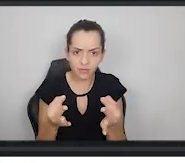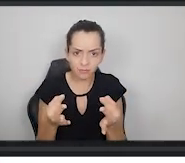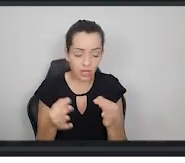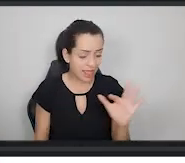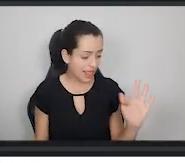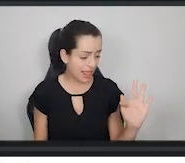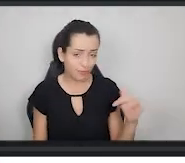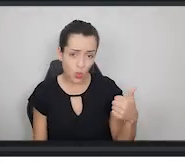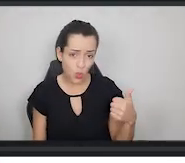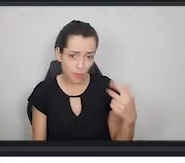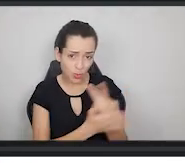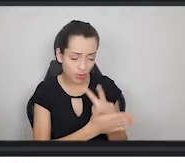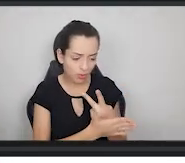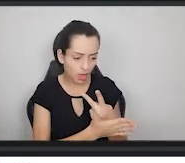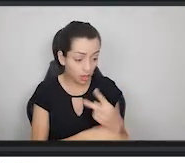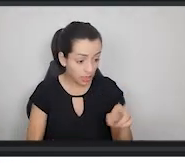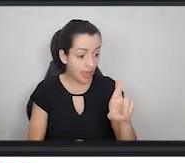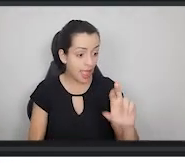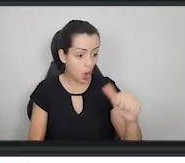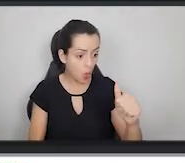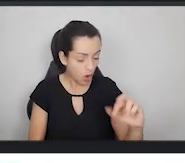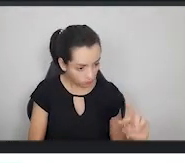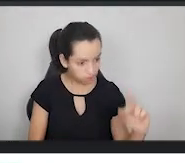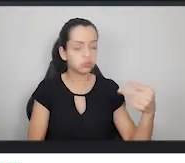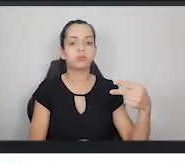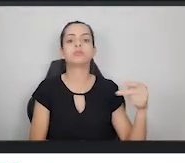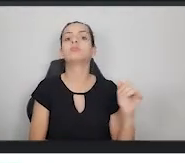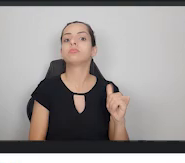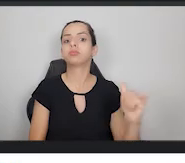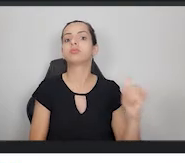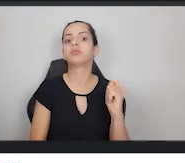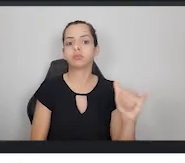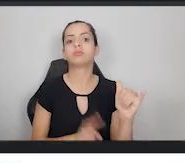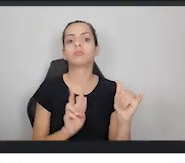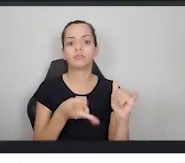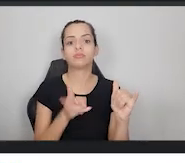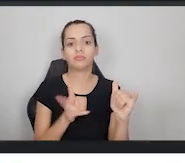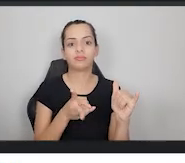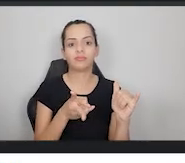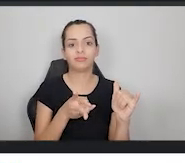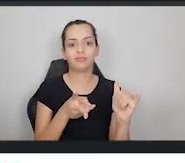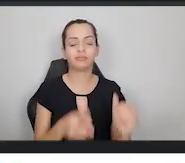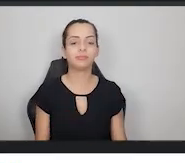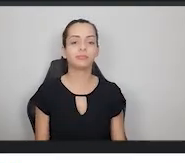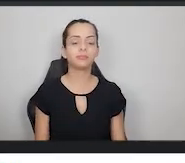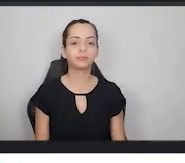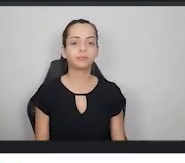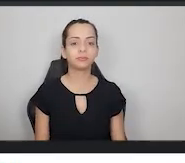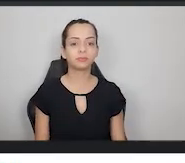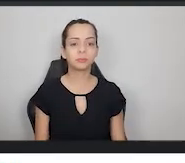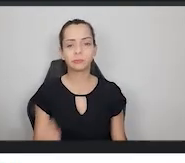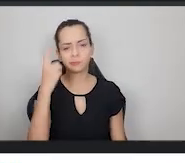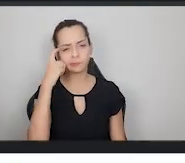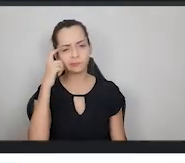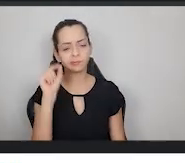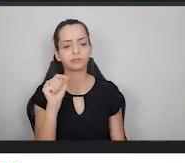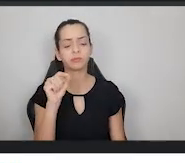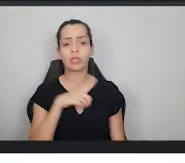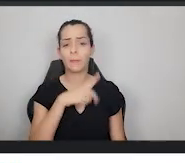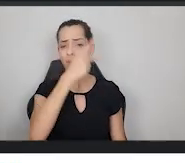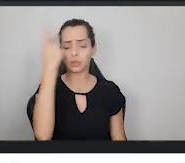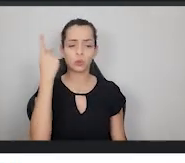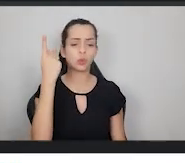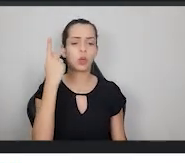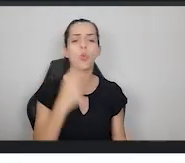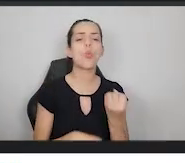tem esse religador. Se eu tiver uma falta aqui nesse ponto, pressupõe-se que, se tiver tudo